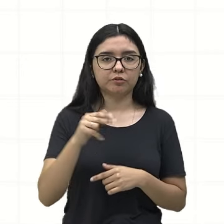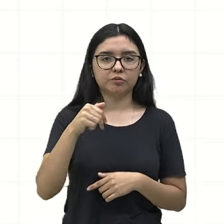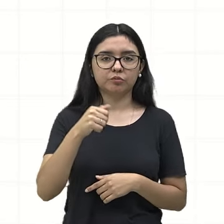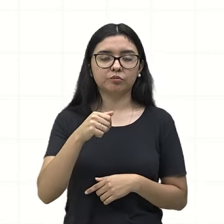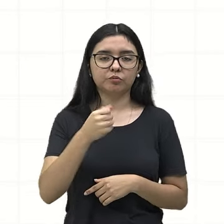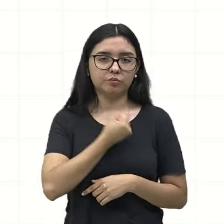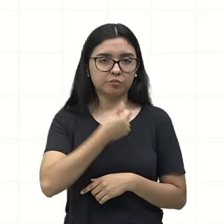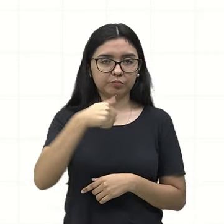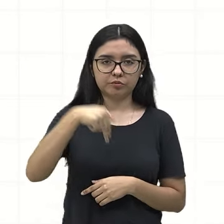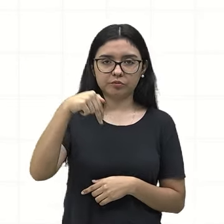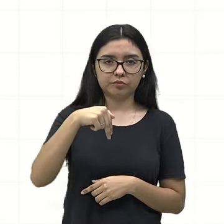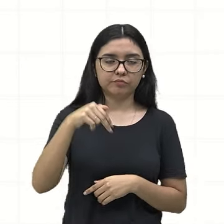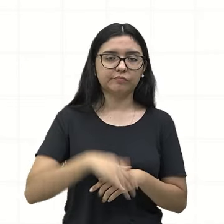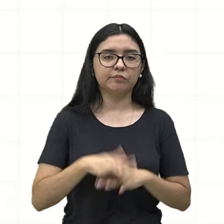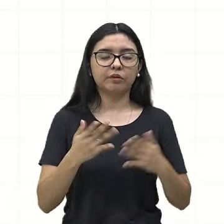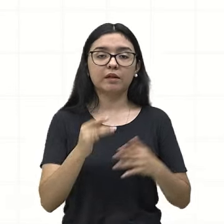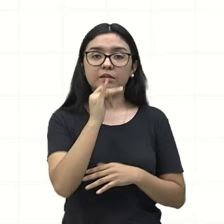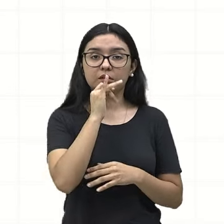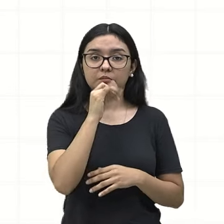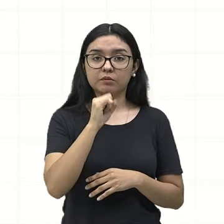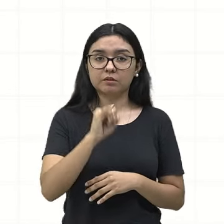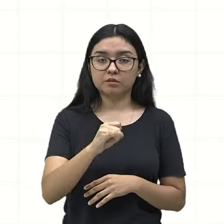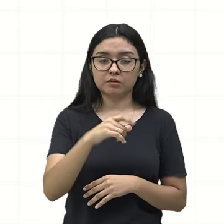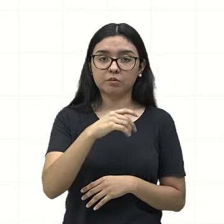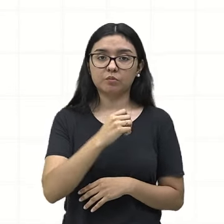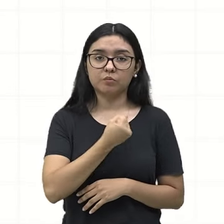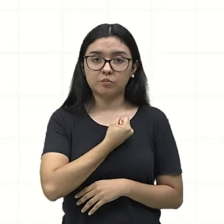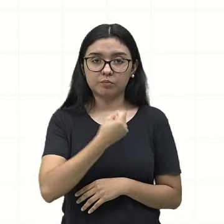certo? Se pegasse o número 5 e tentasse dividi-lo